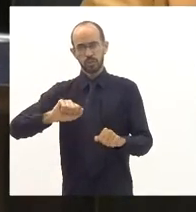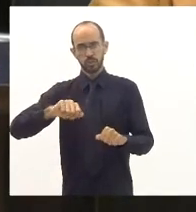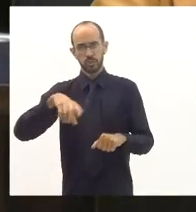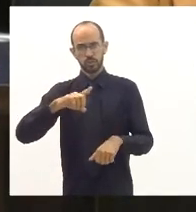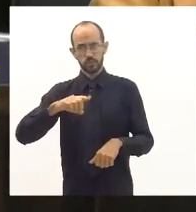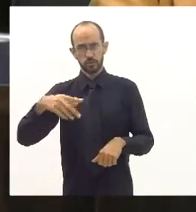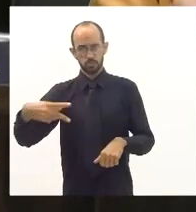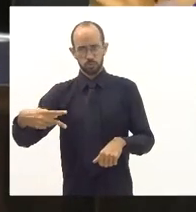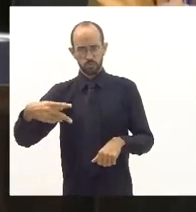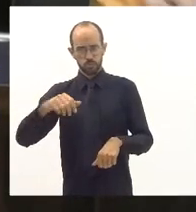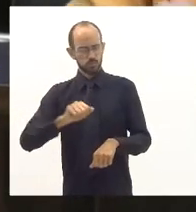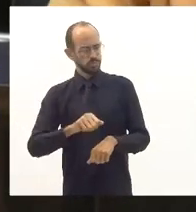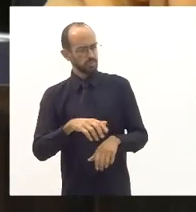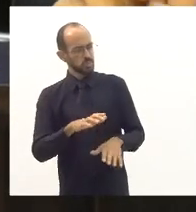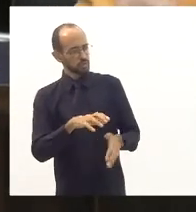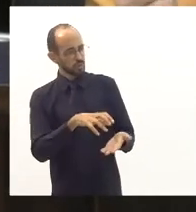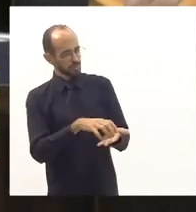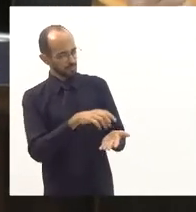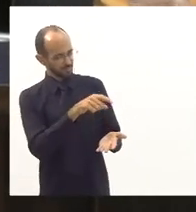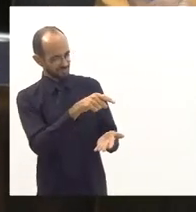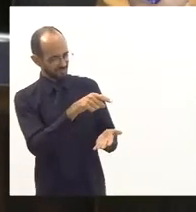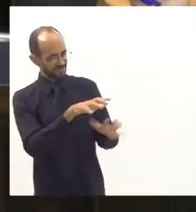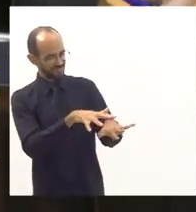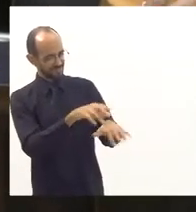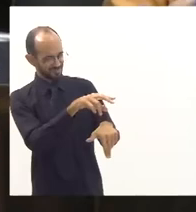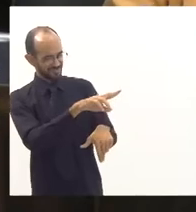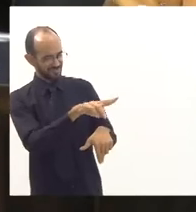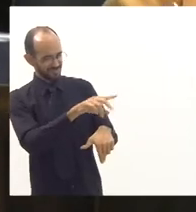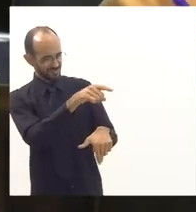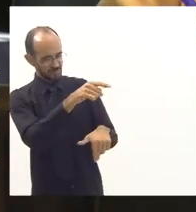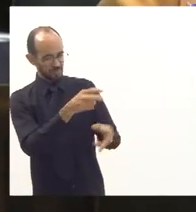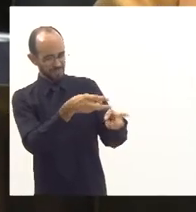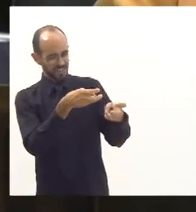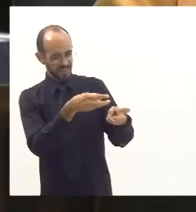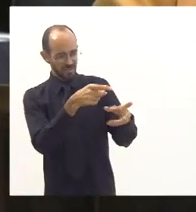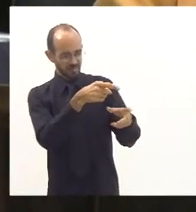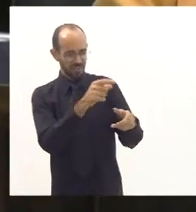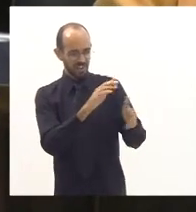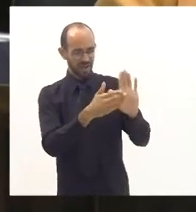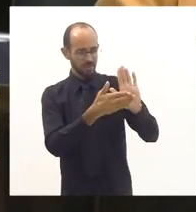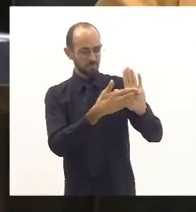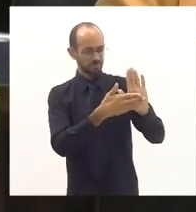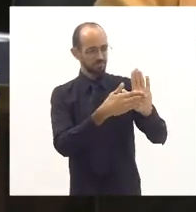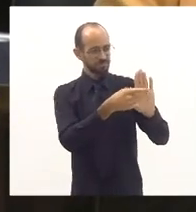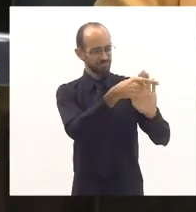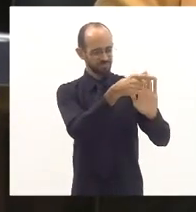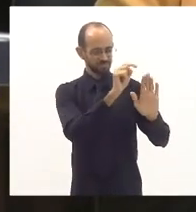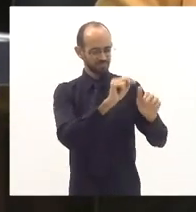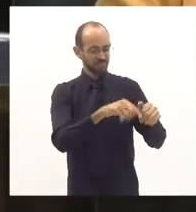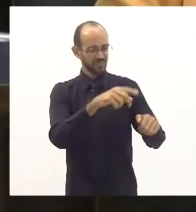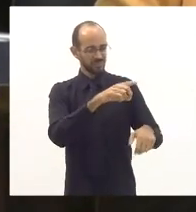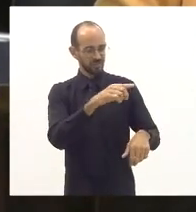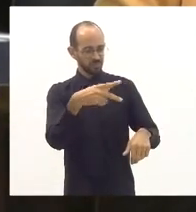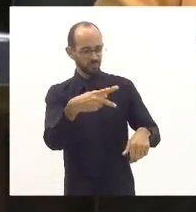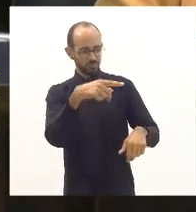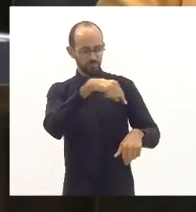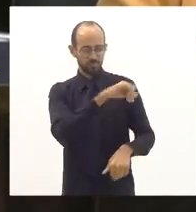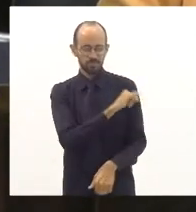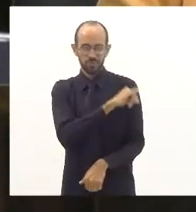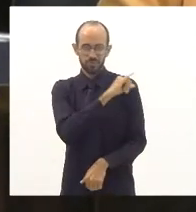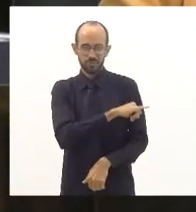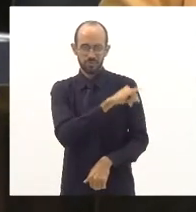Só ter um núcleo com esse nome já mostra o compromisso da Defensoria Pública do Rio de Janeiro para